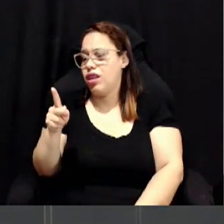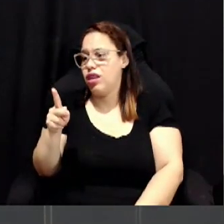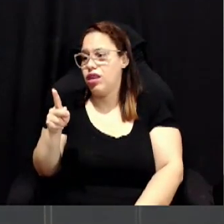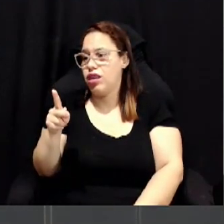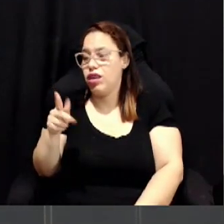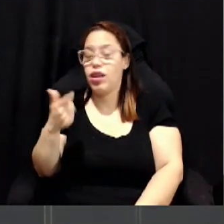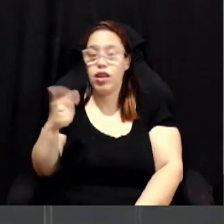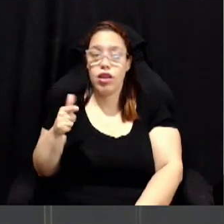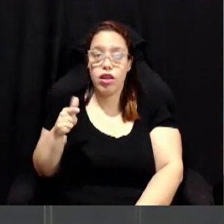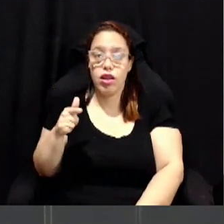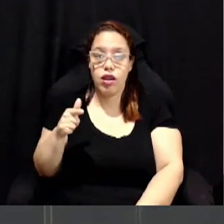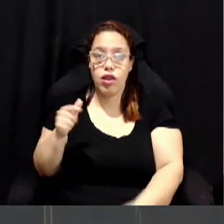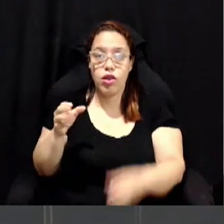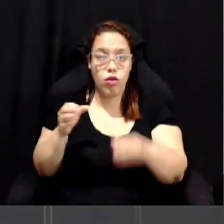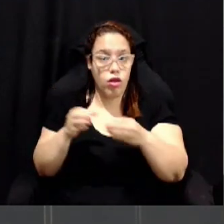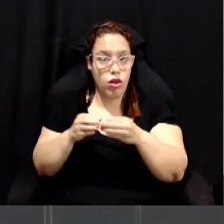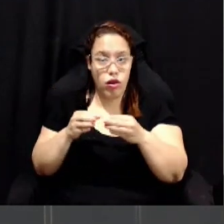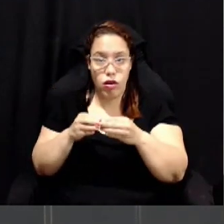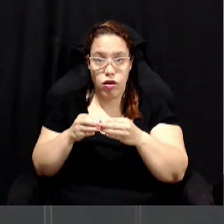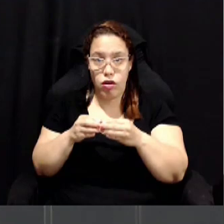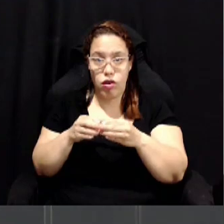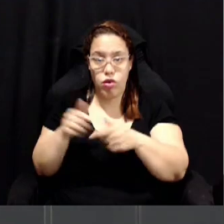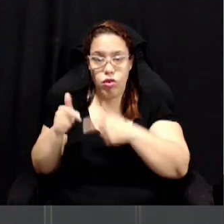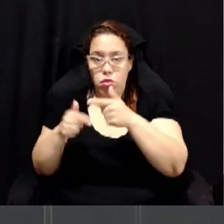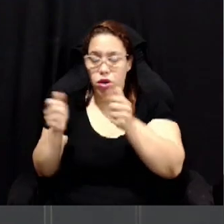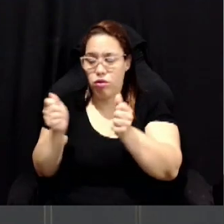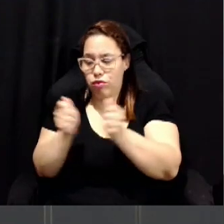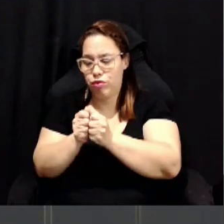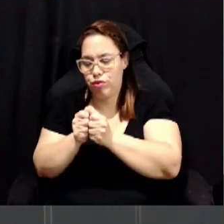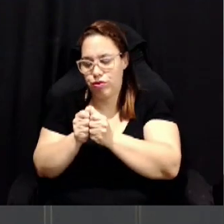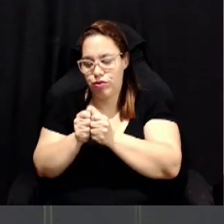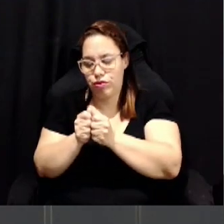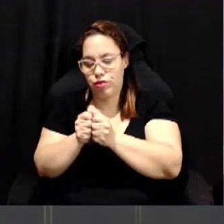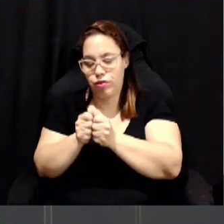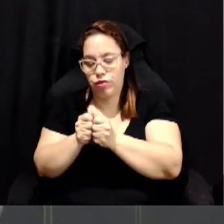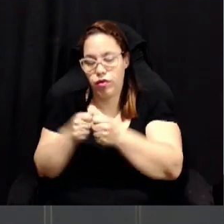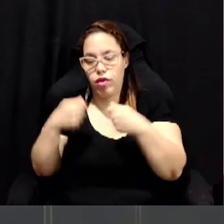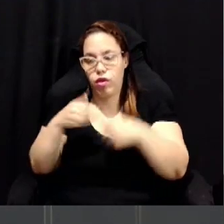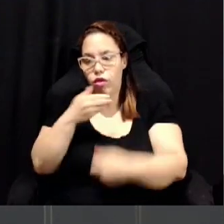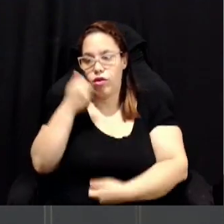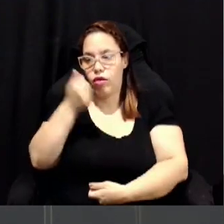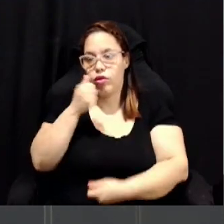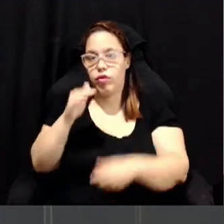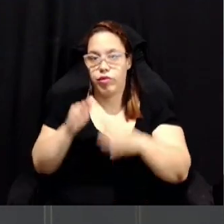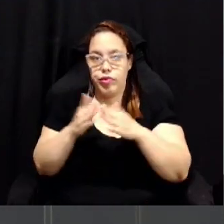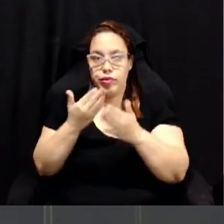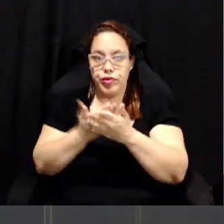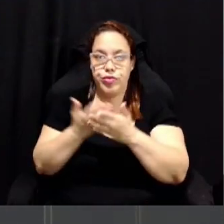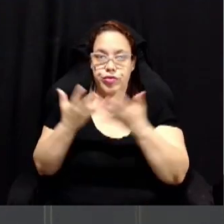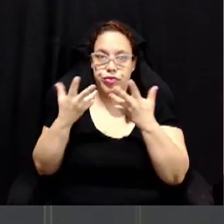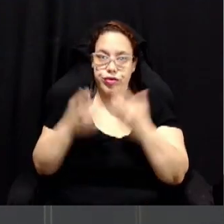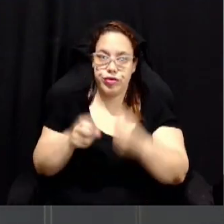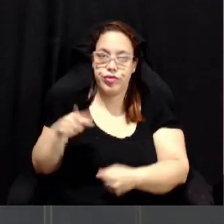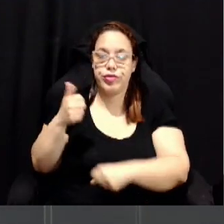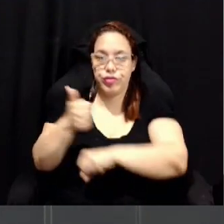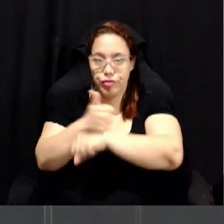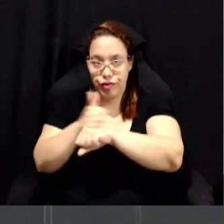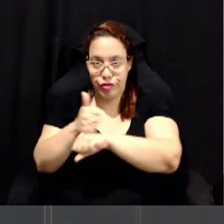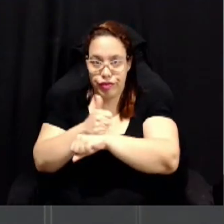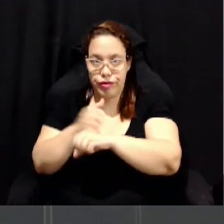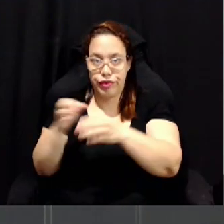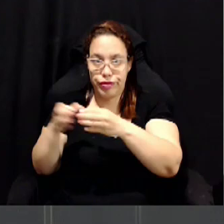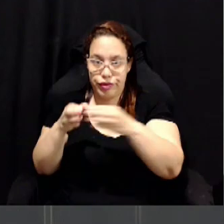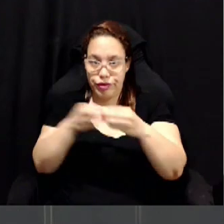isso conjunto, sabe, trabalhando junto, então, isso precisa melhorar na escola, essa aceitação de outros profissionais que venham compor essa